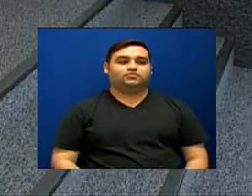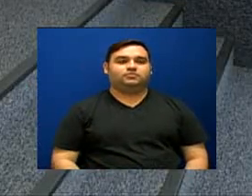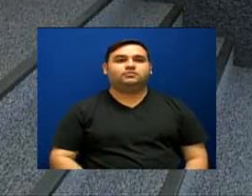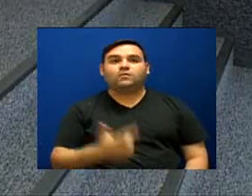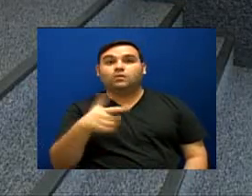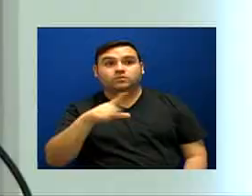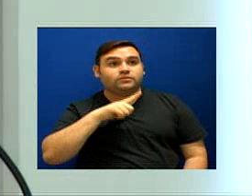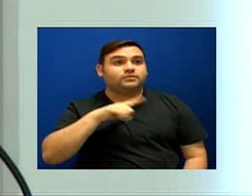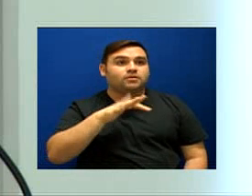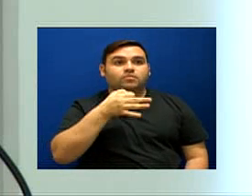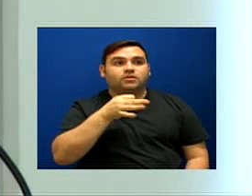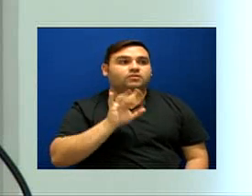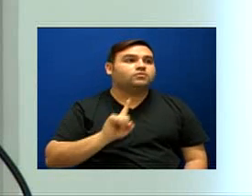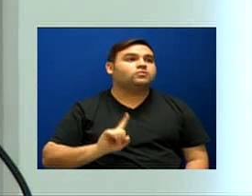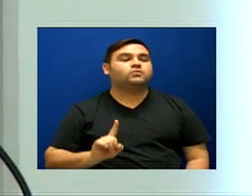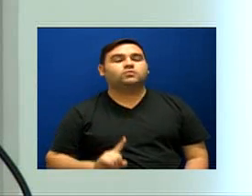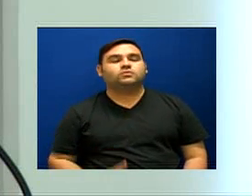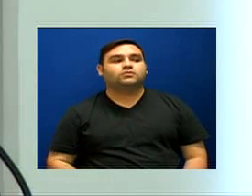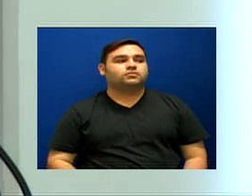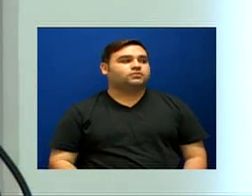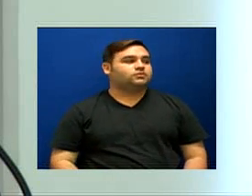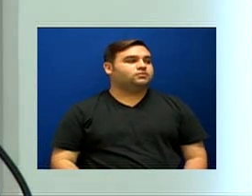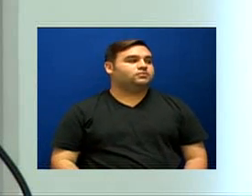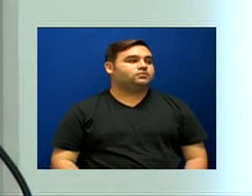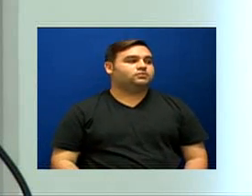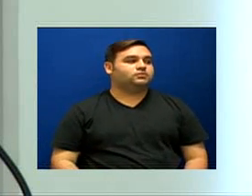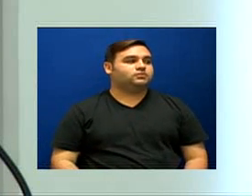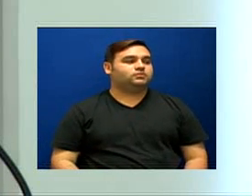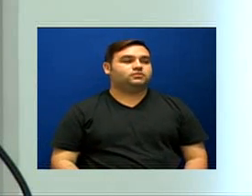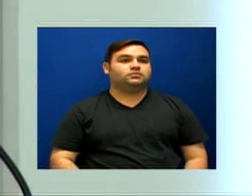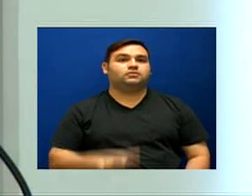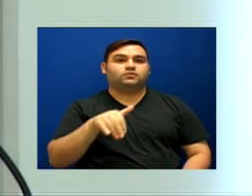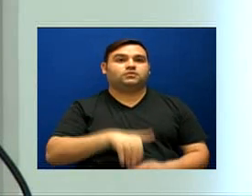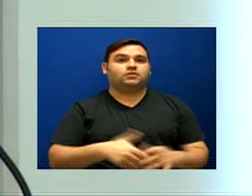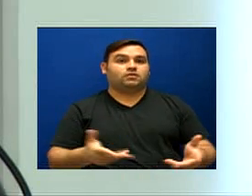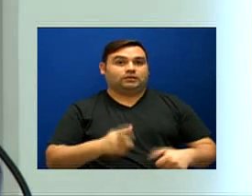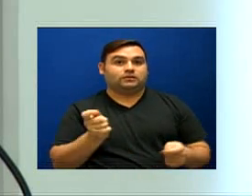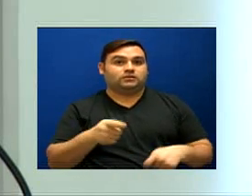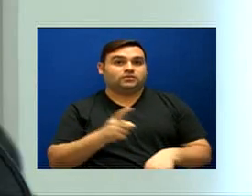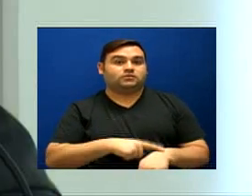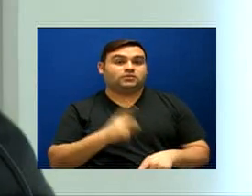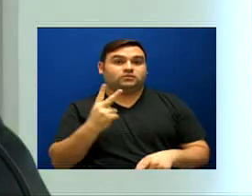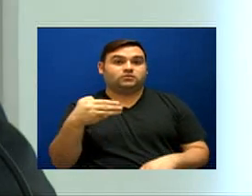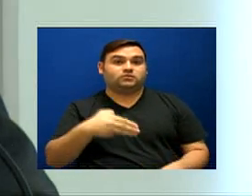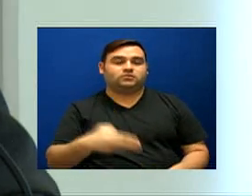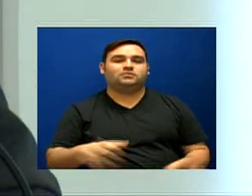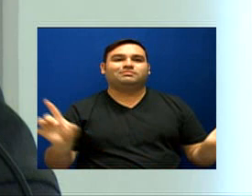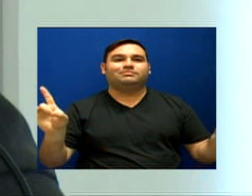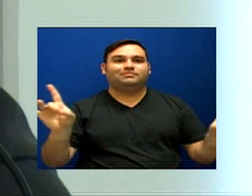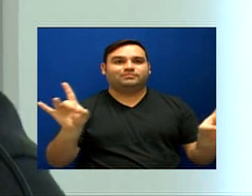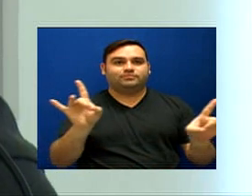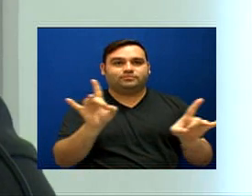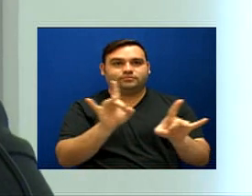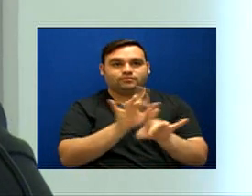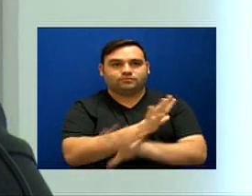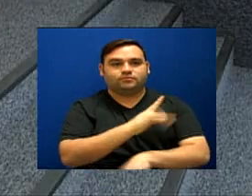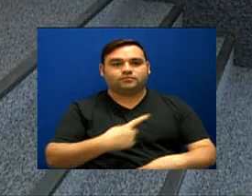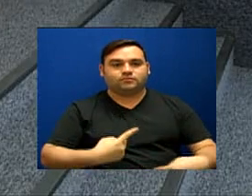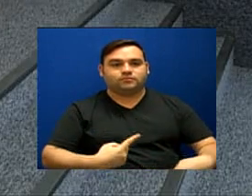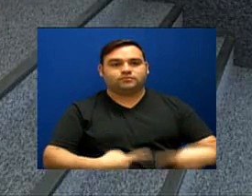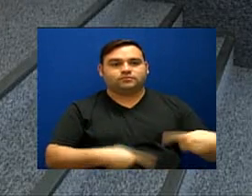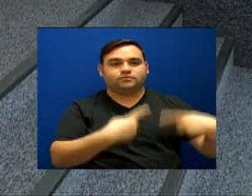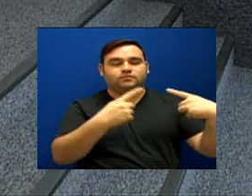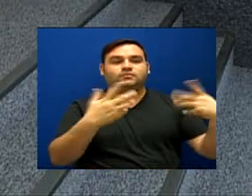Mais alguém tem alguma colocação? Conforme for, volta já, dá tempo ainda, temos 2 minutos. Então, encerrada a